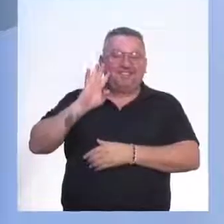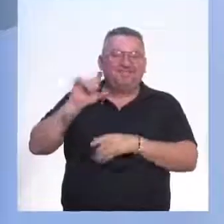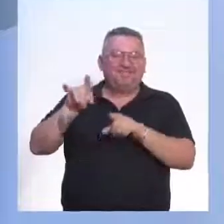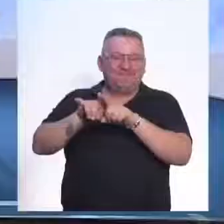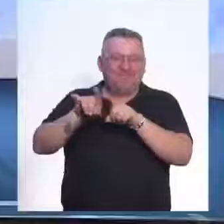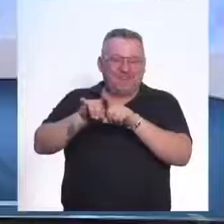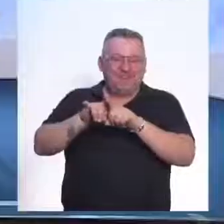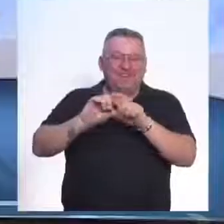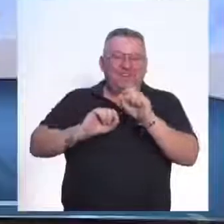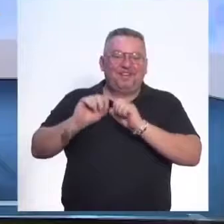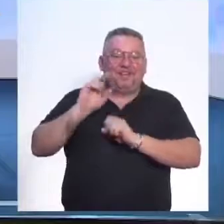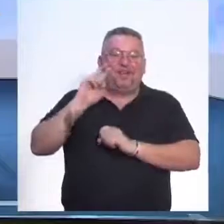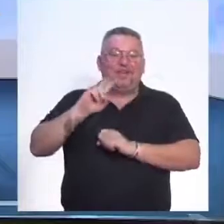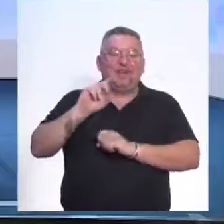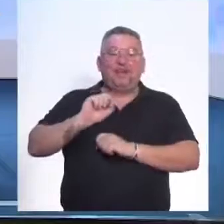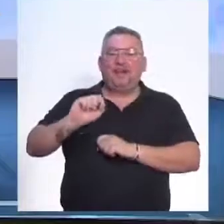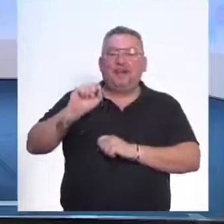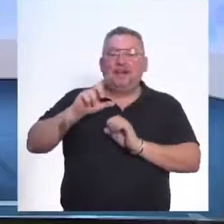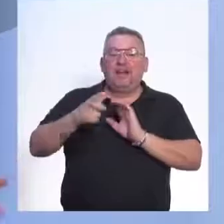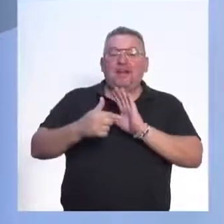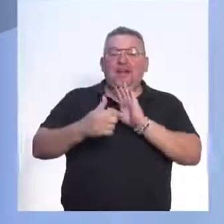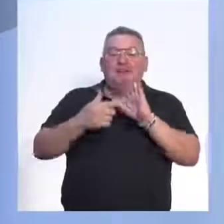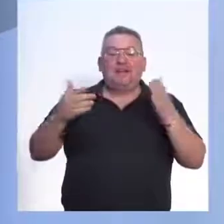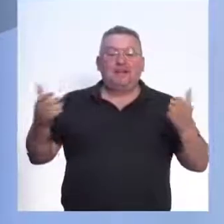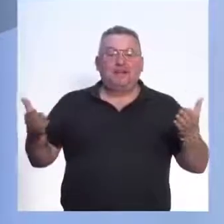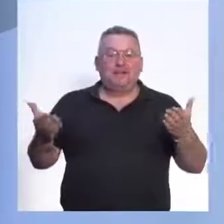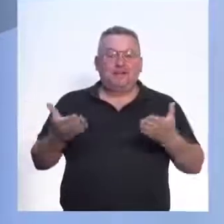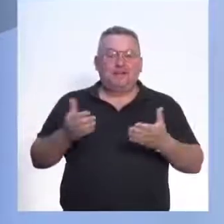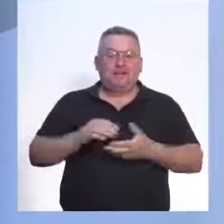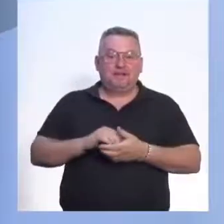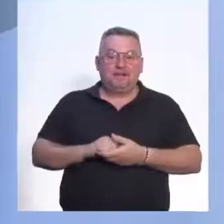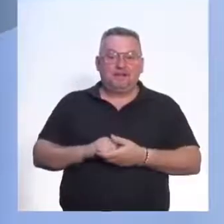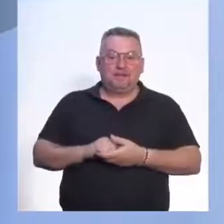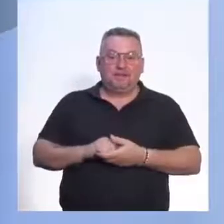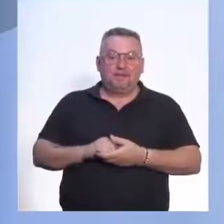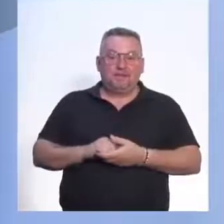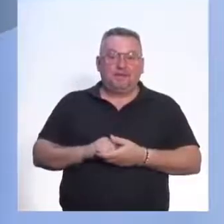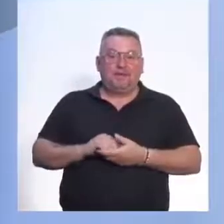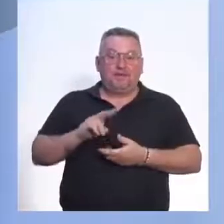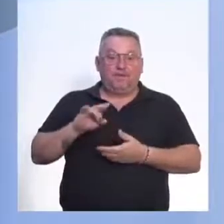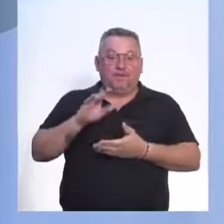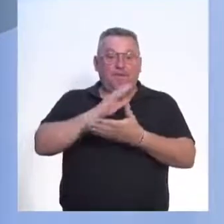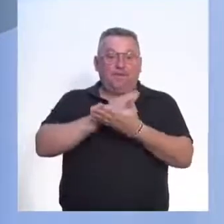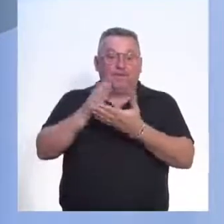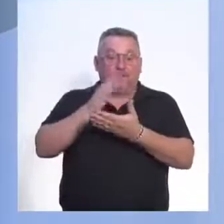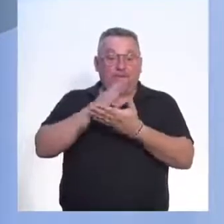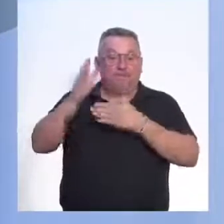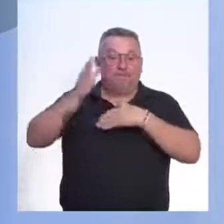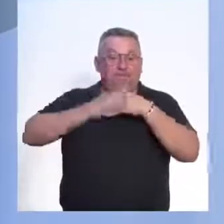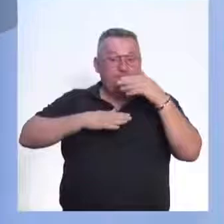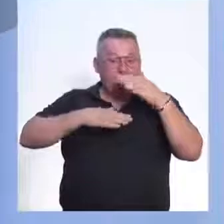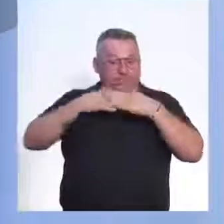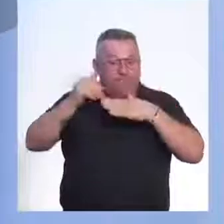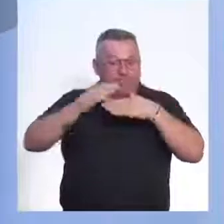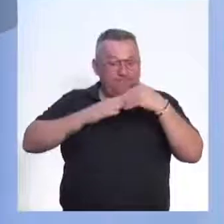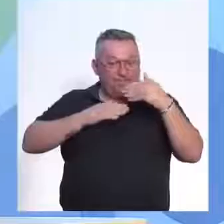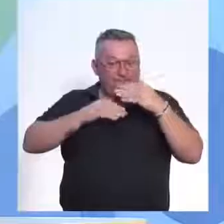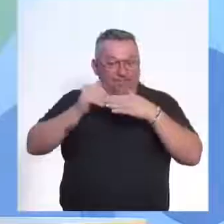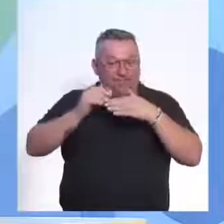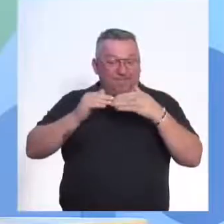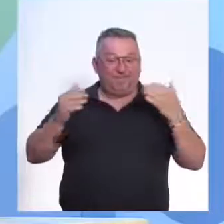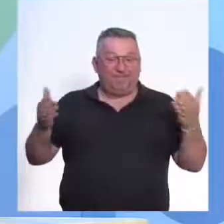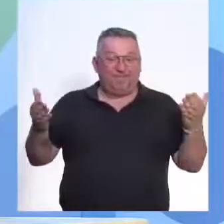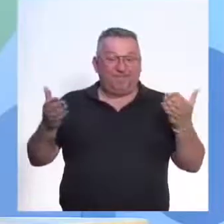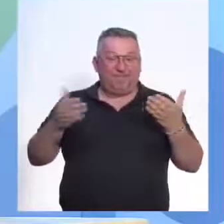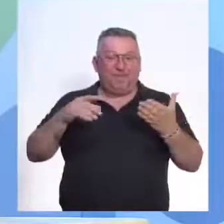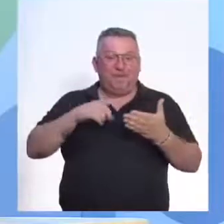também. Vamos ver, então, quem que vai aparecer aqui. E vou começar, então, a ler a habilidade, né? Lembrando que